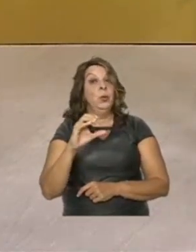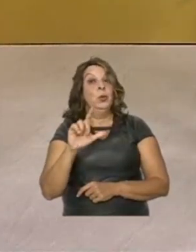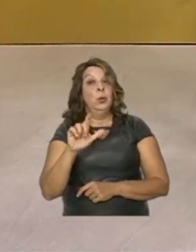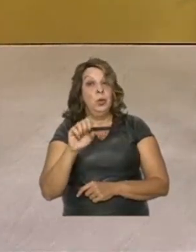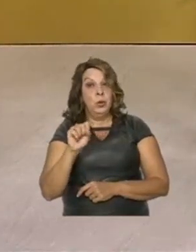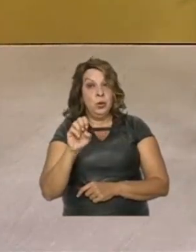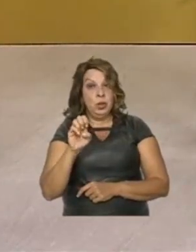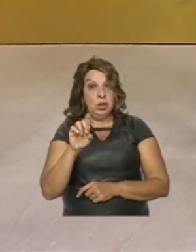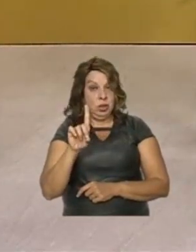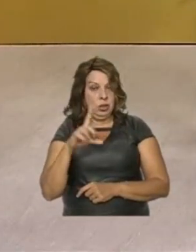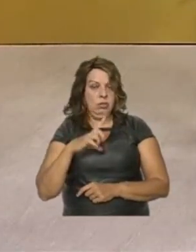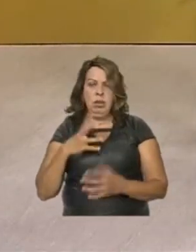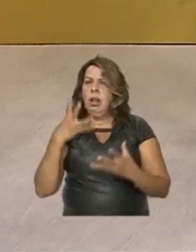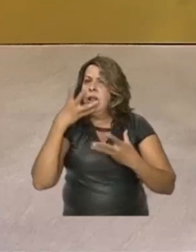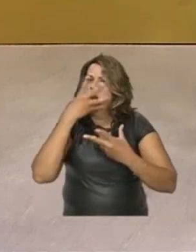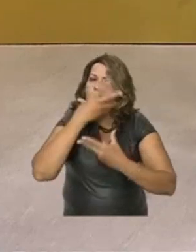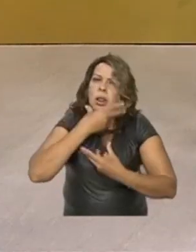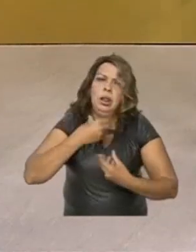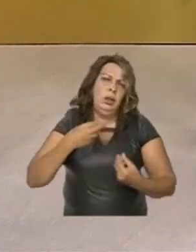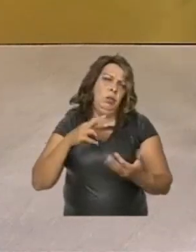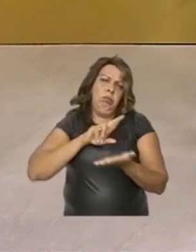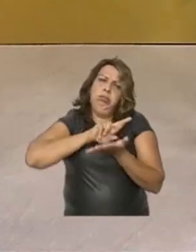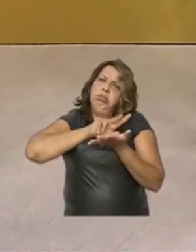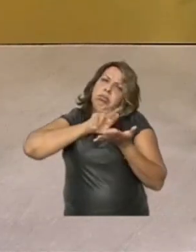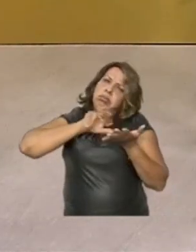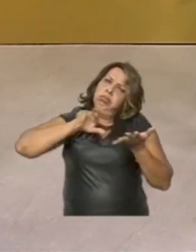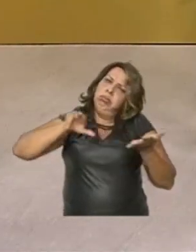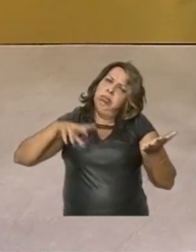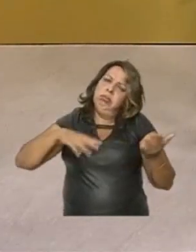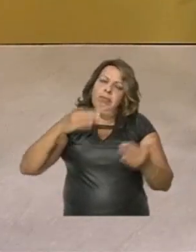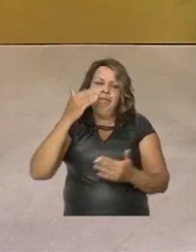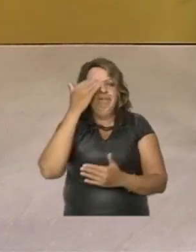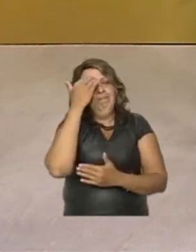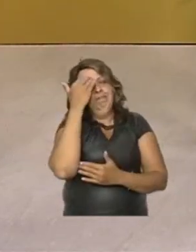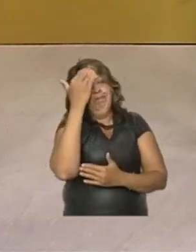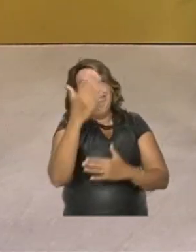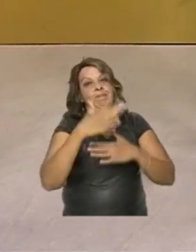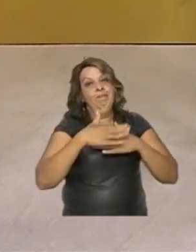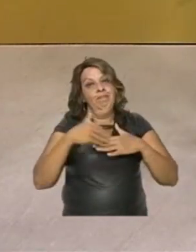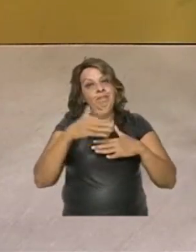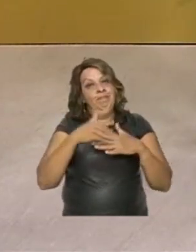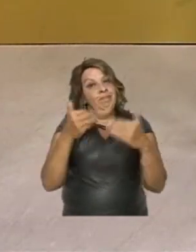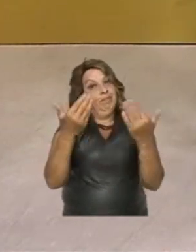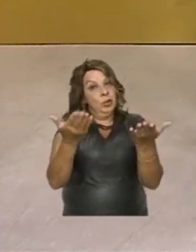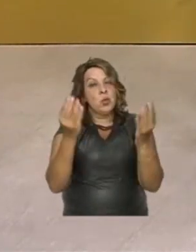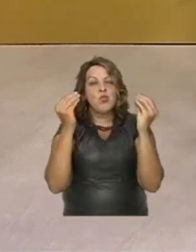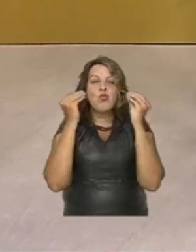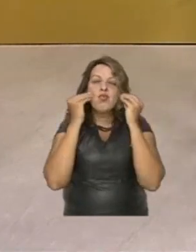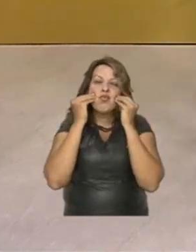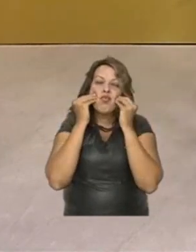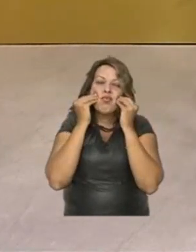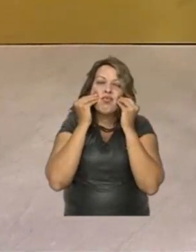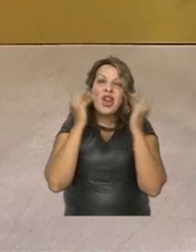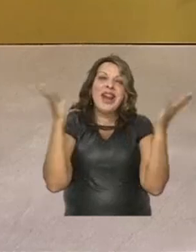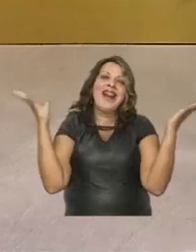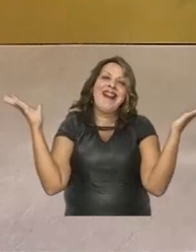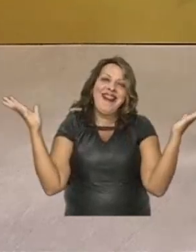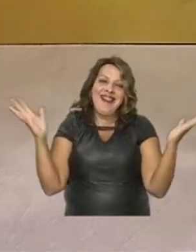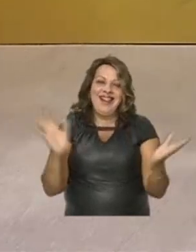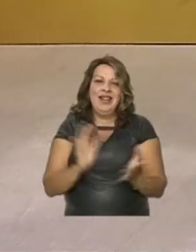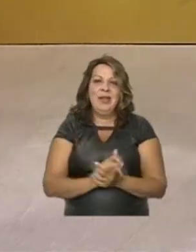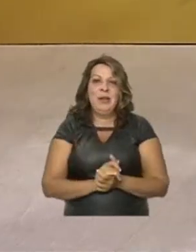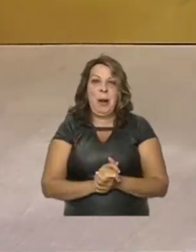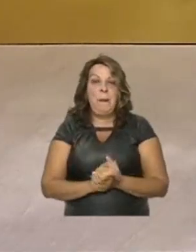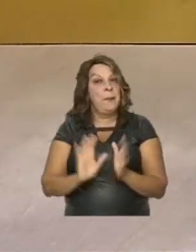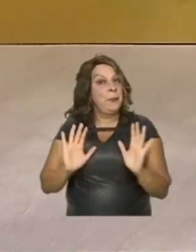_vivi.closet_. Tem muitas peças lindas e maravilhosas. E eu quero agradecer o carinho de todos vocês. Beijos!